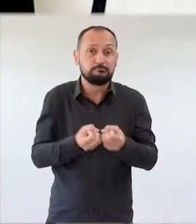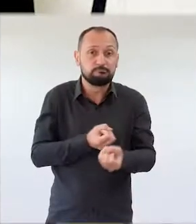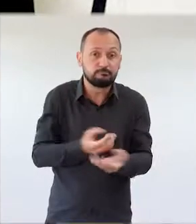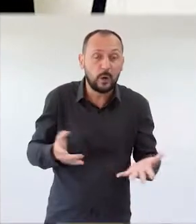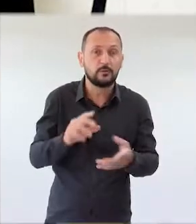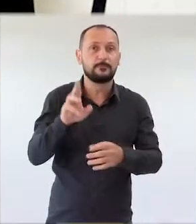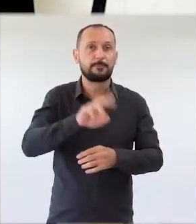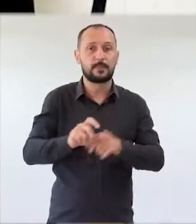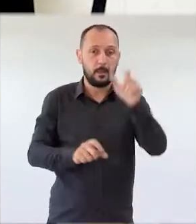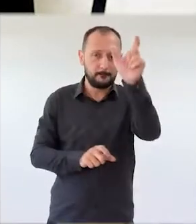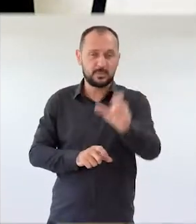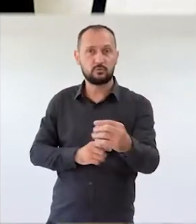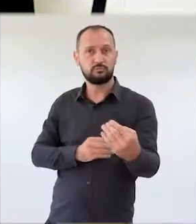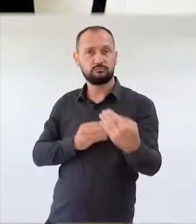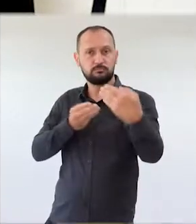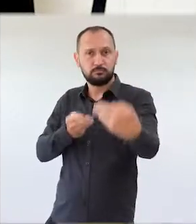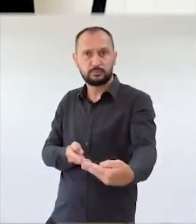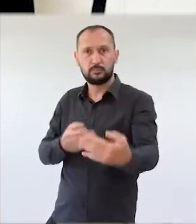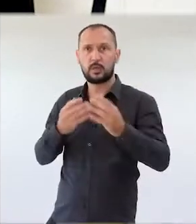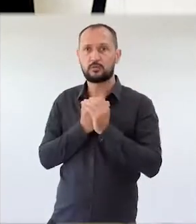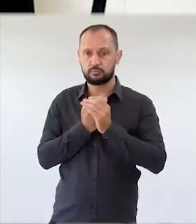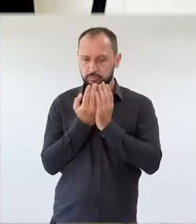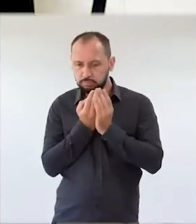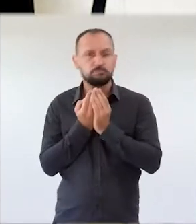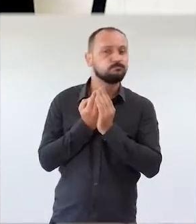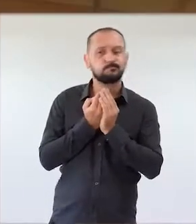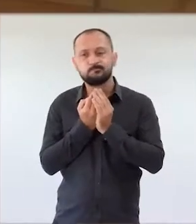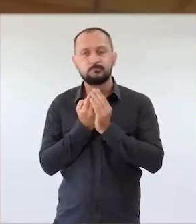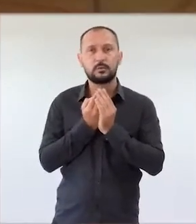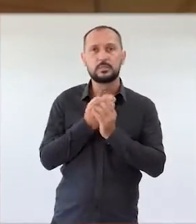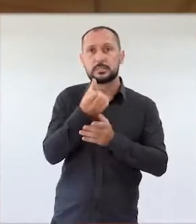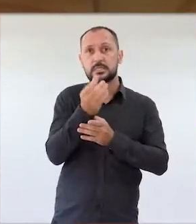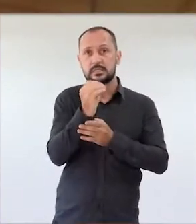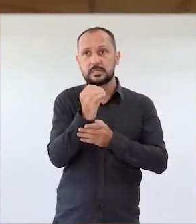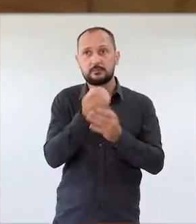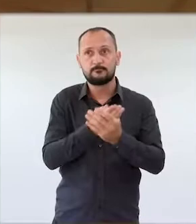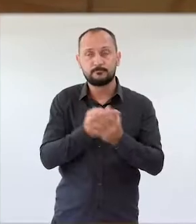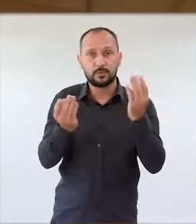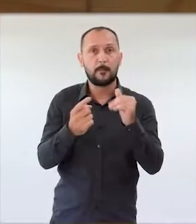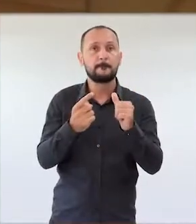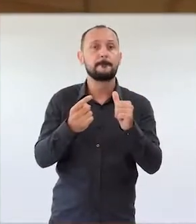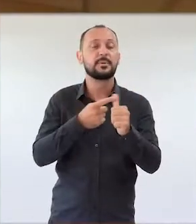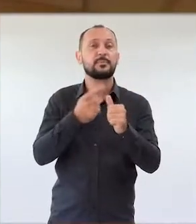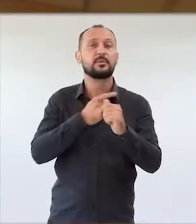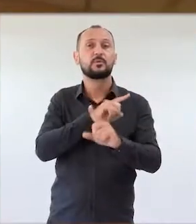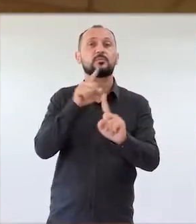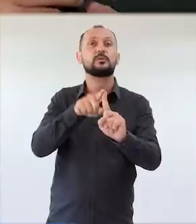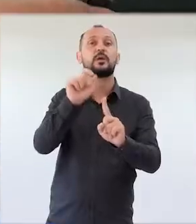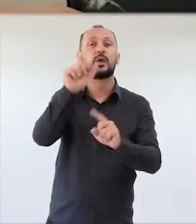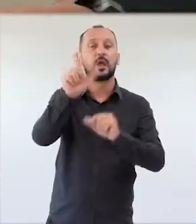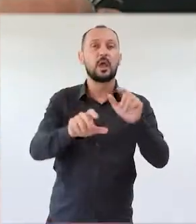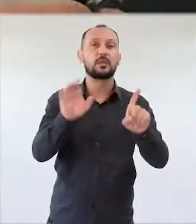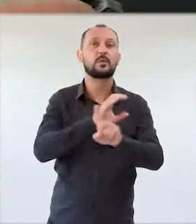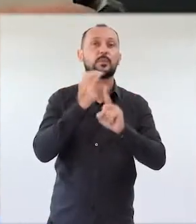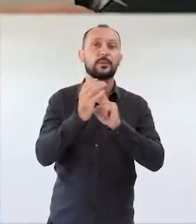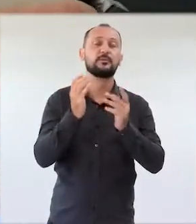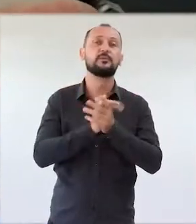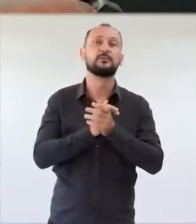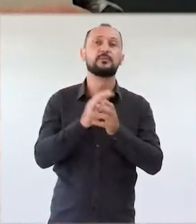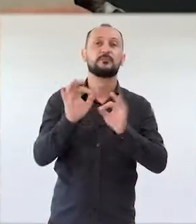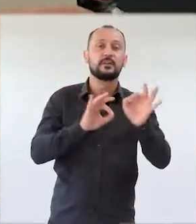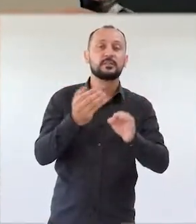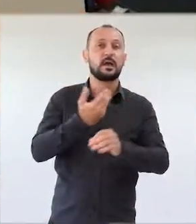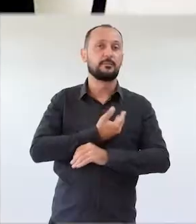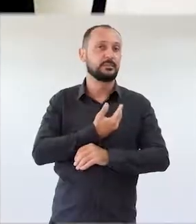você usualmente vai enfrentar um oponente, cada um com o seu baralho. São 60 cartas. O primeiro objetivo é a interação da comunidade,